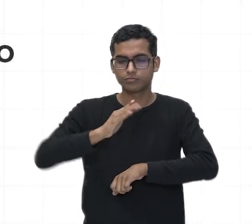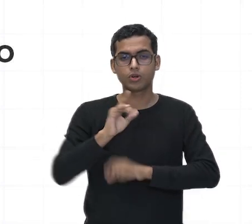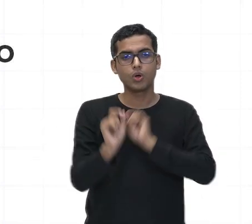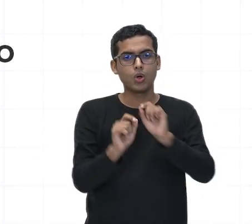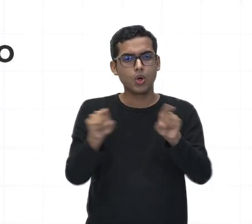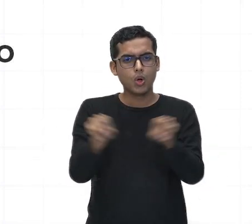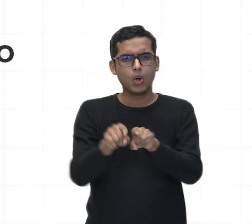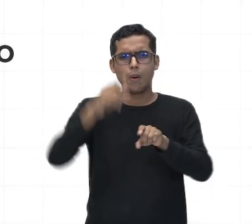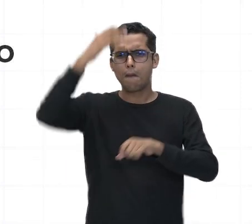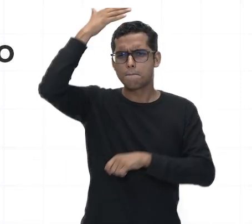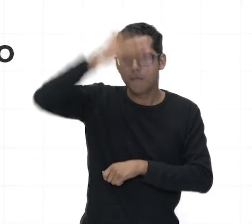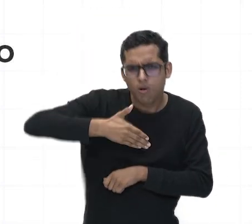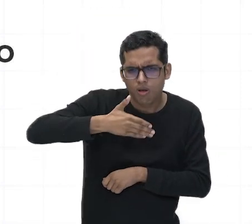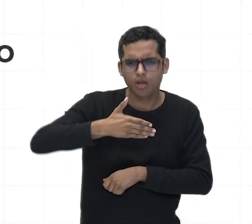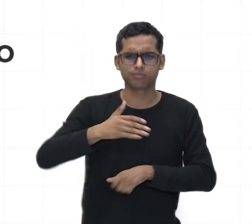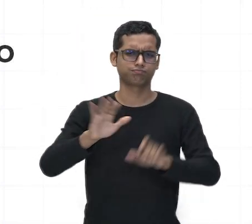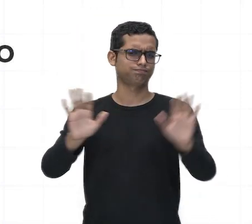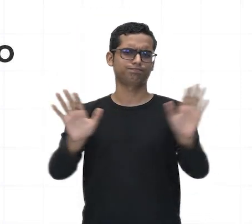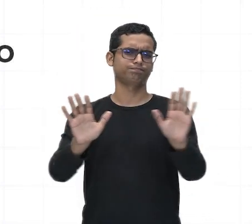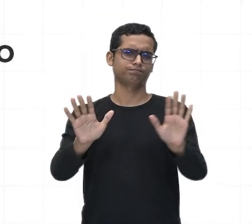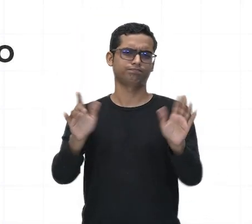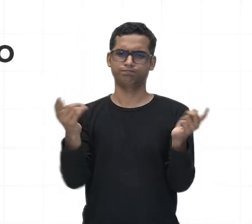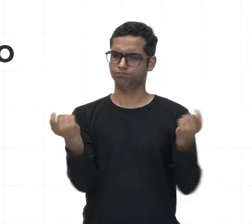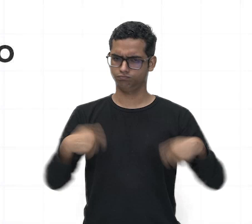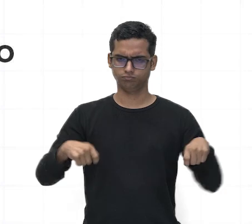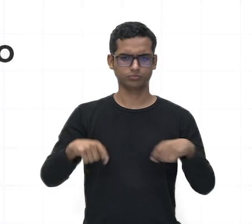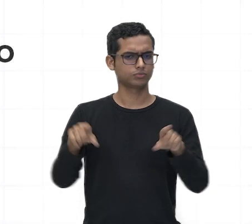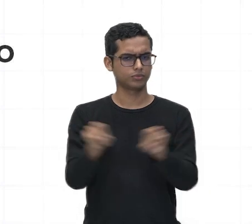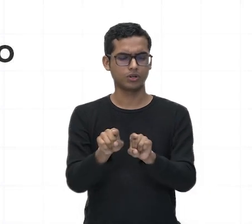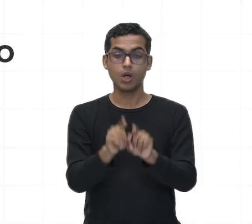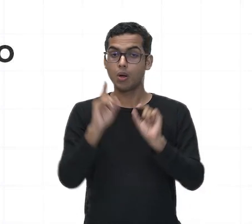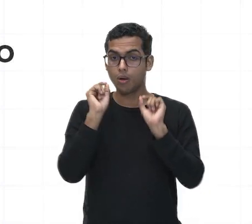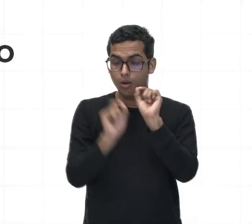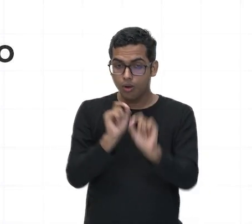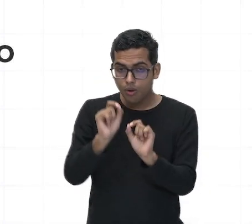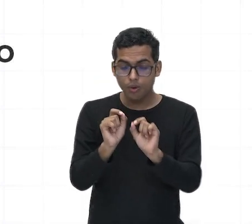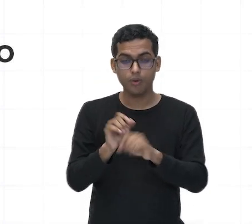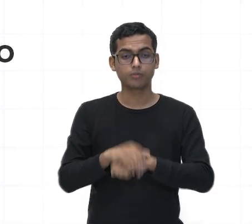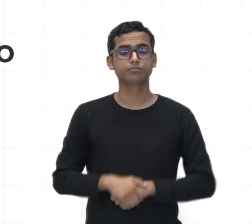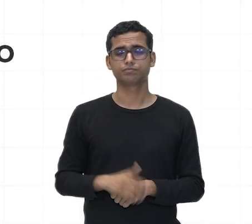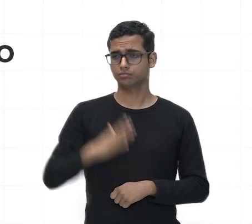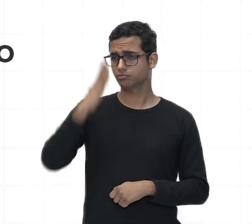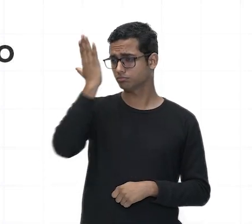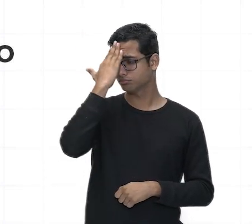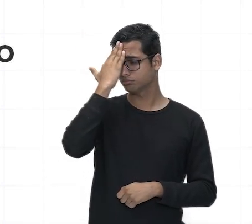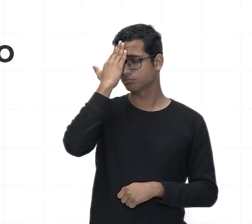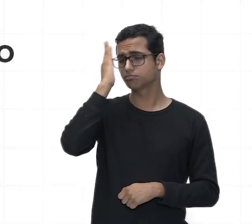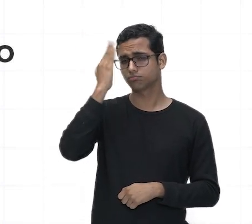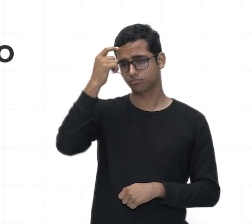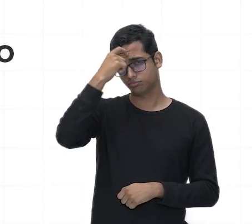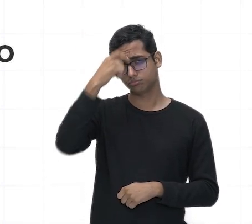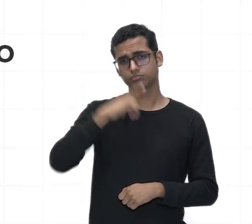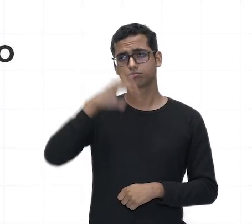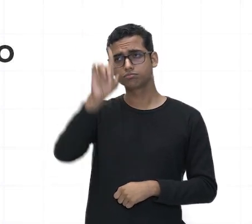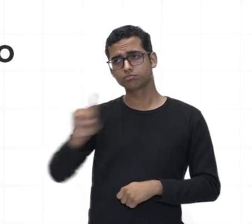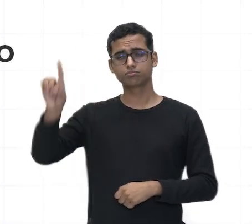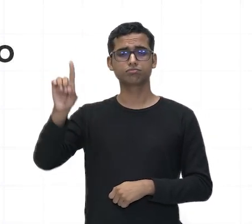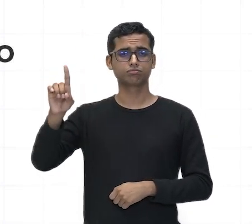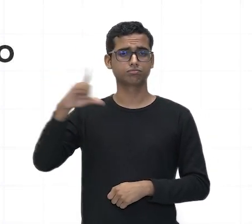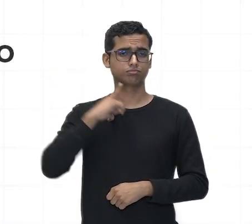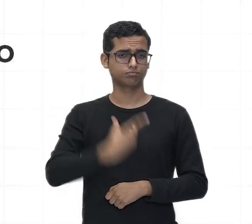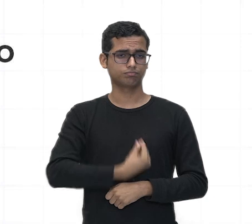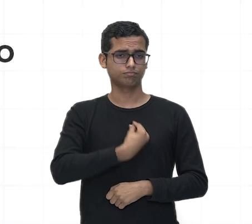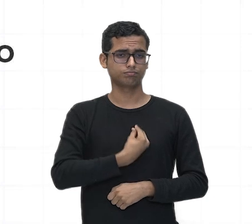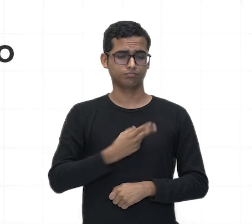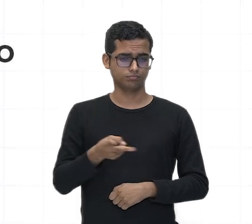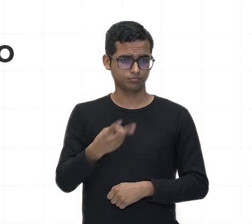nós não precisamos provar a nossa fé. Nós simplesmente sabemos que Deus existe. As